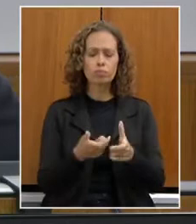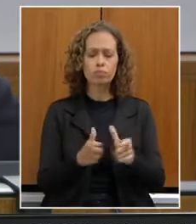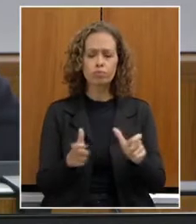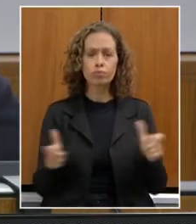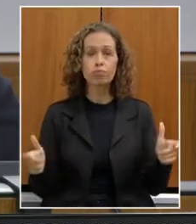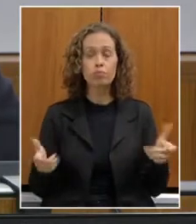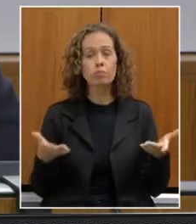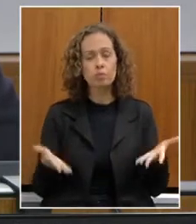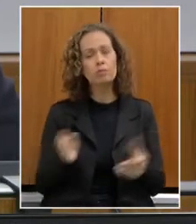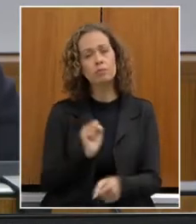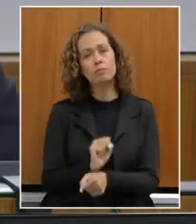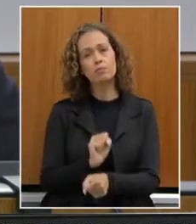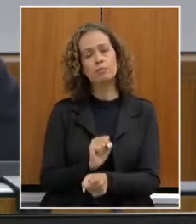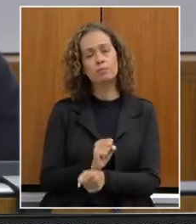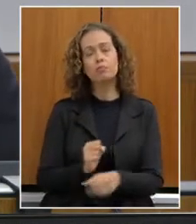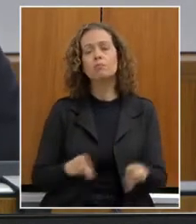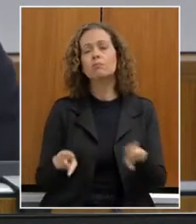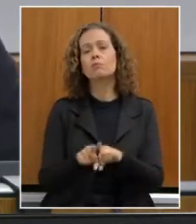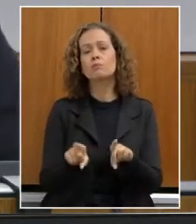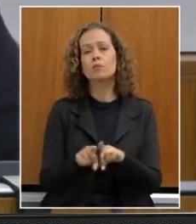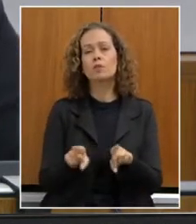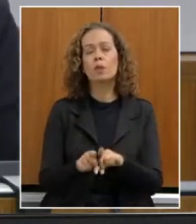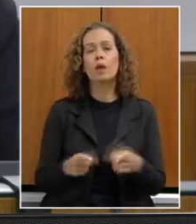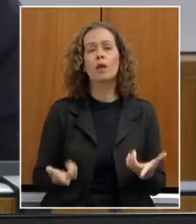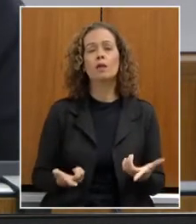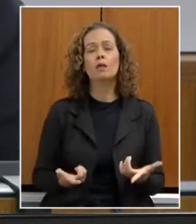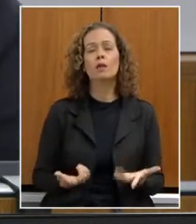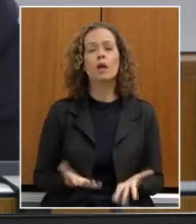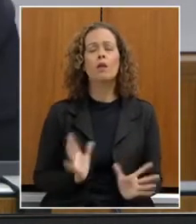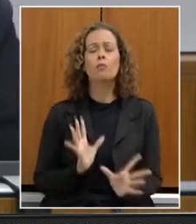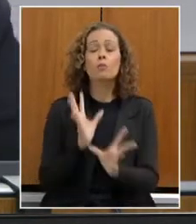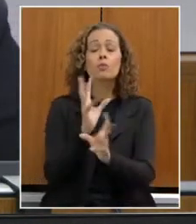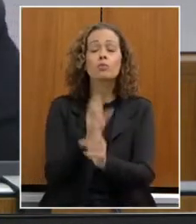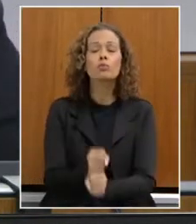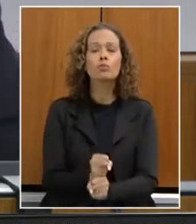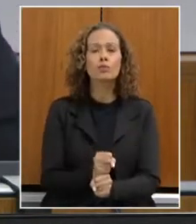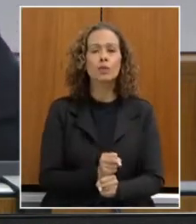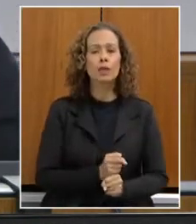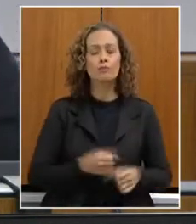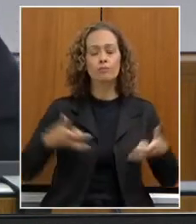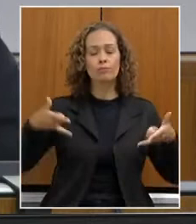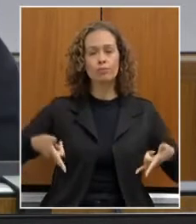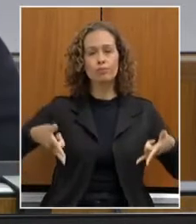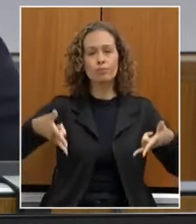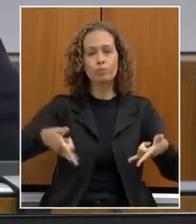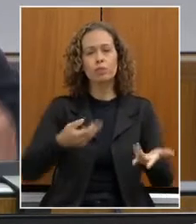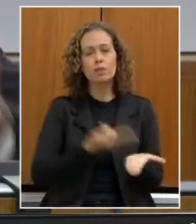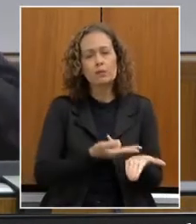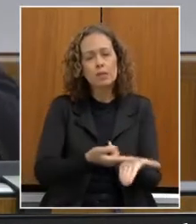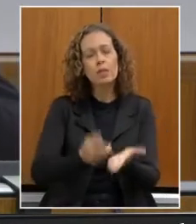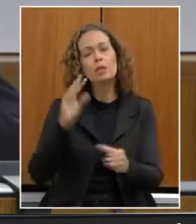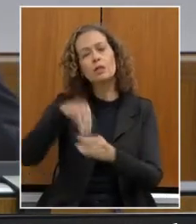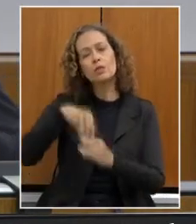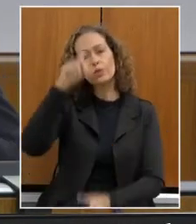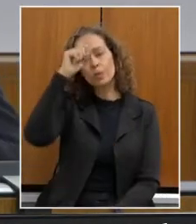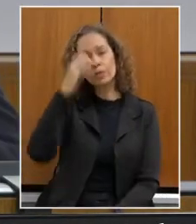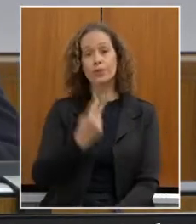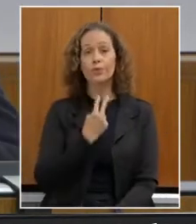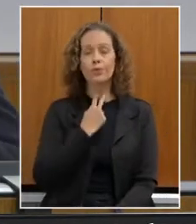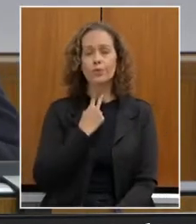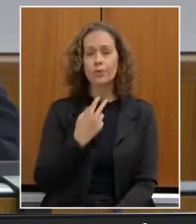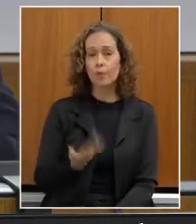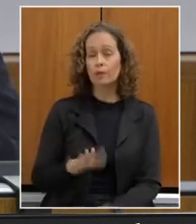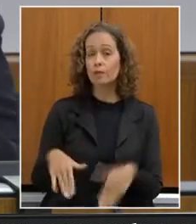no cenário desfavorável assistencial que é o número de leitos ocupados então é técnico e realmente utiliza